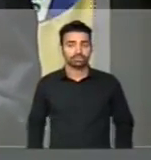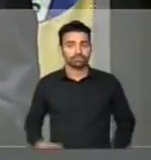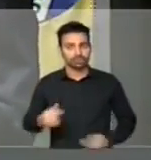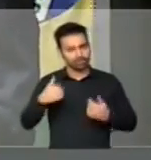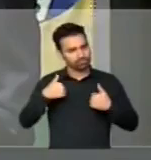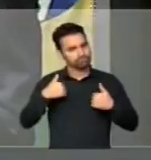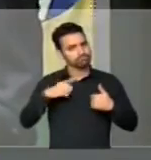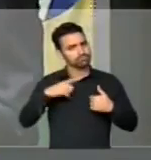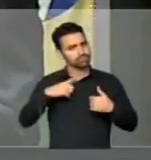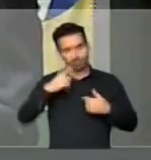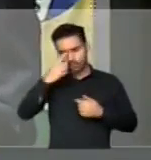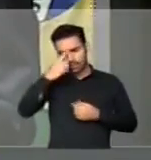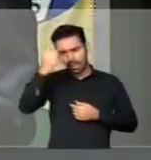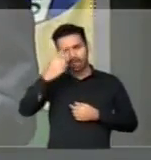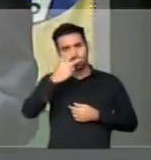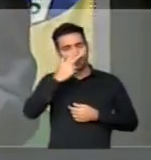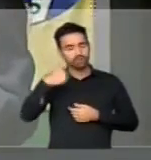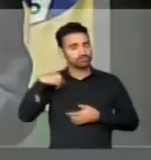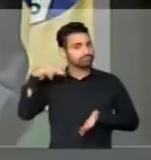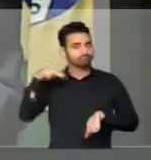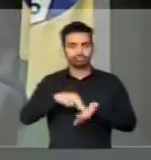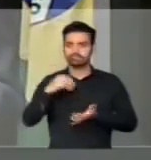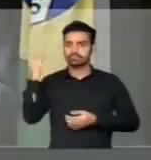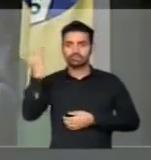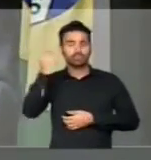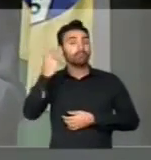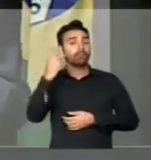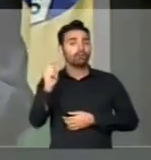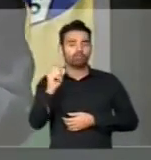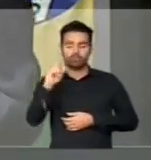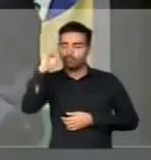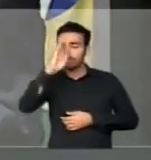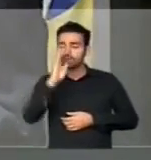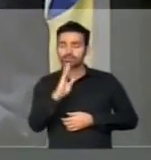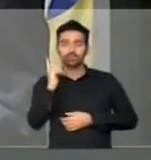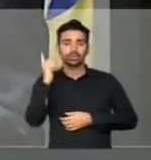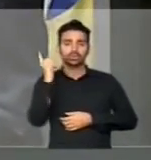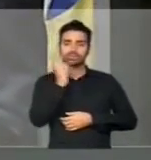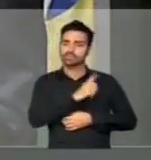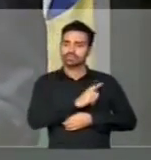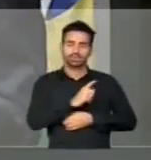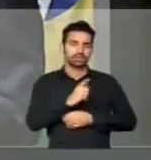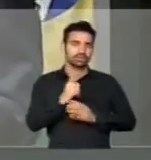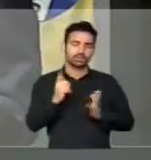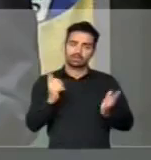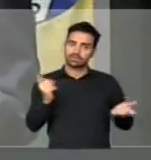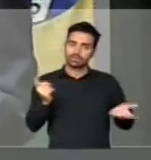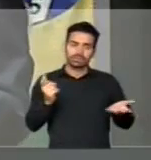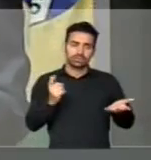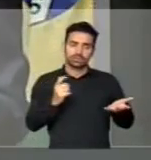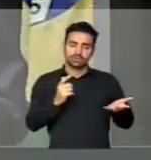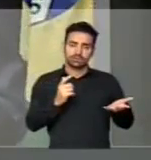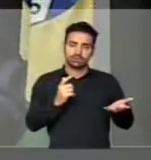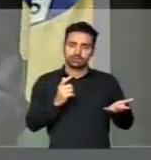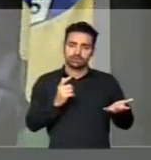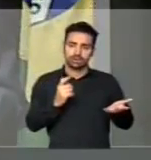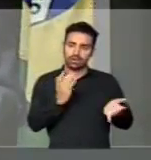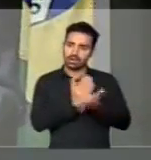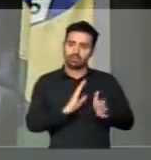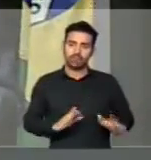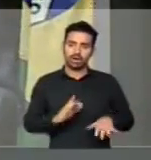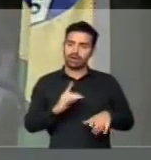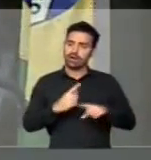ver, considero imperativas para que o Brasil saia da situação dramática em que foi